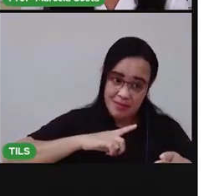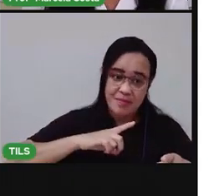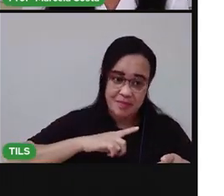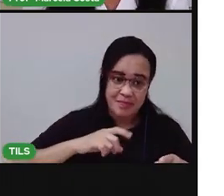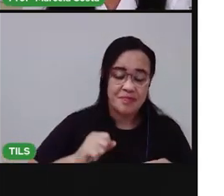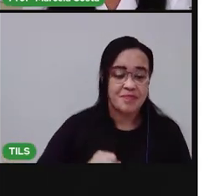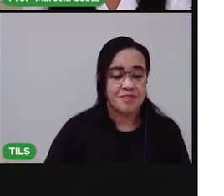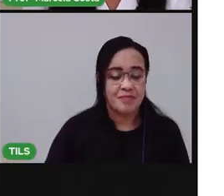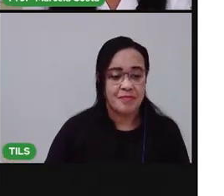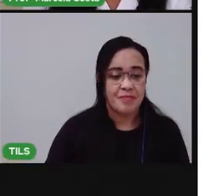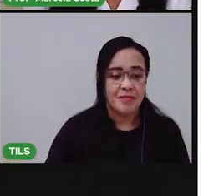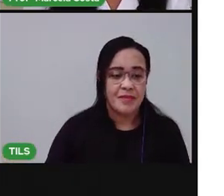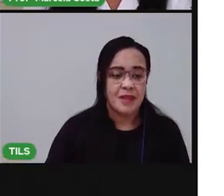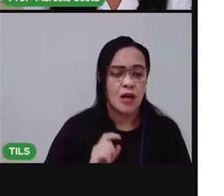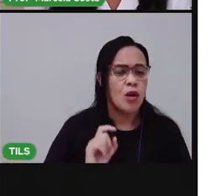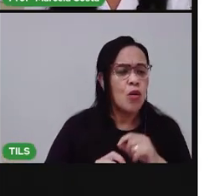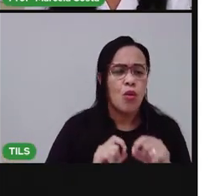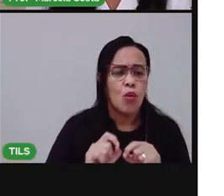ela é feita